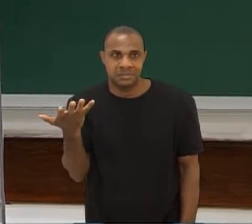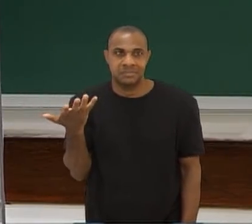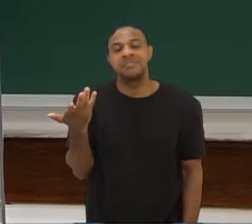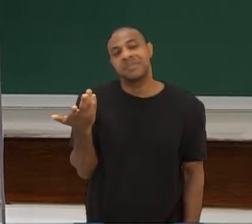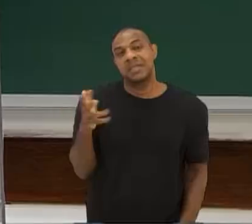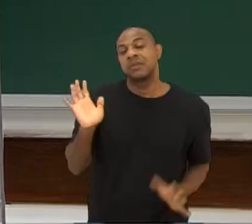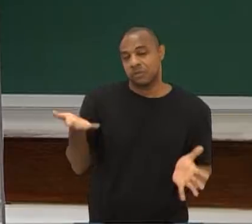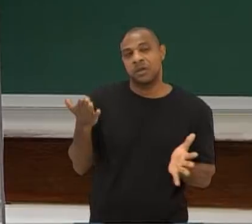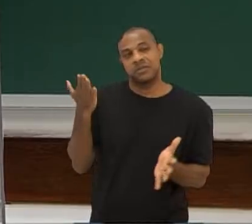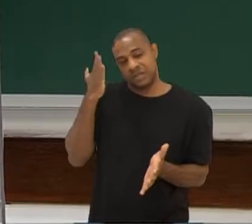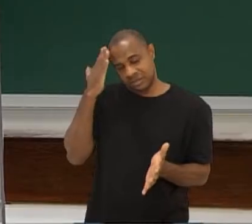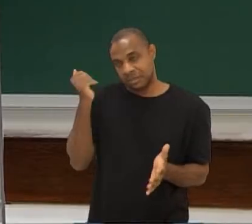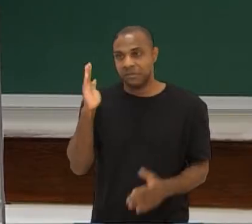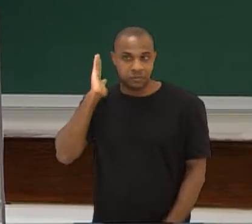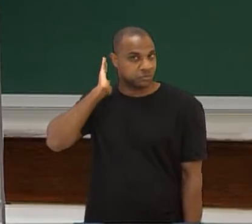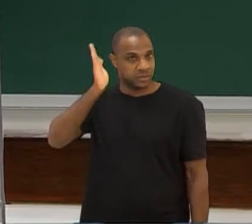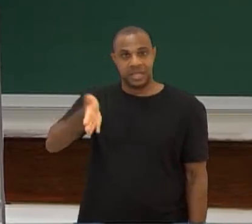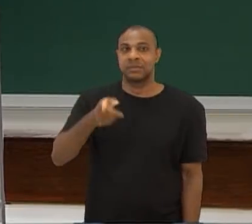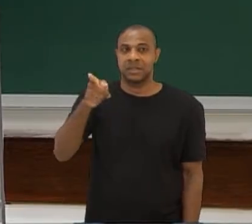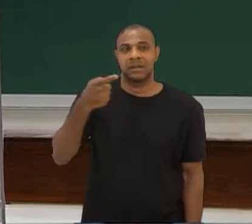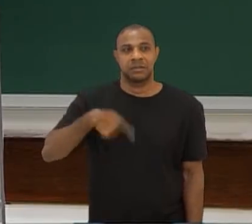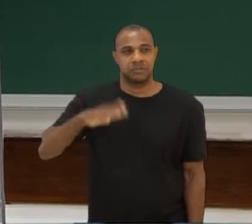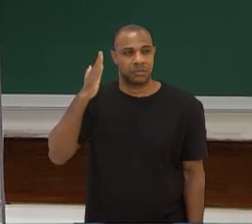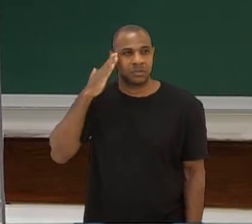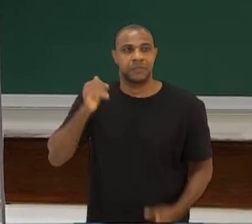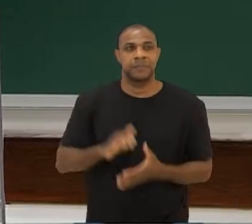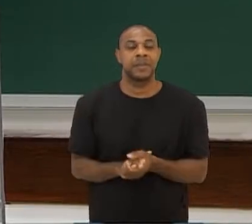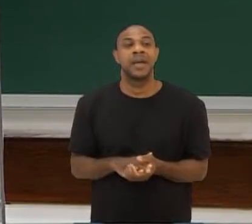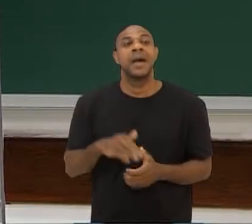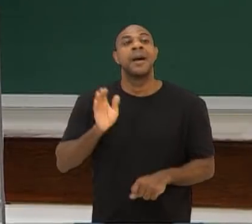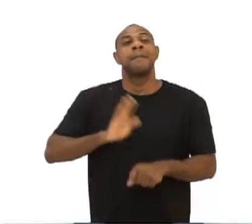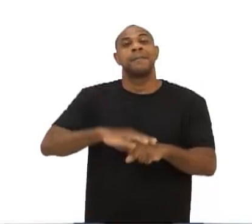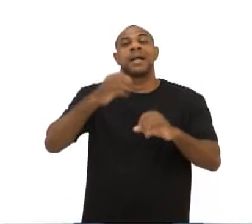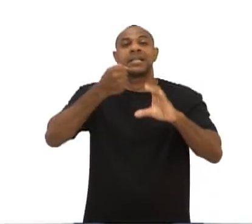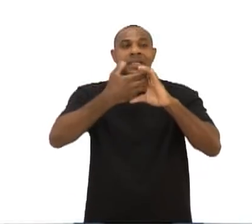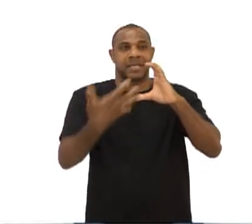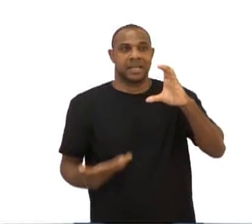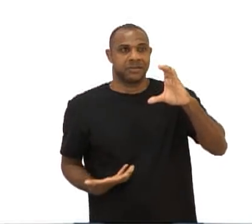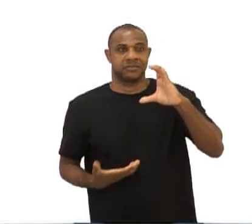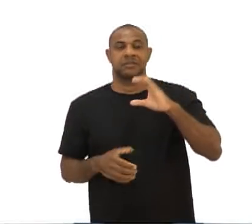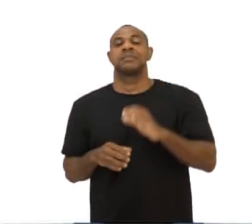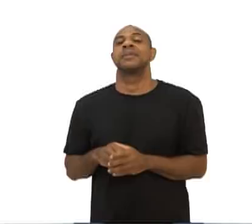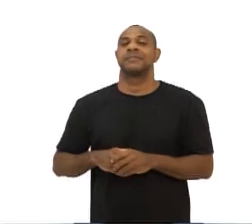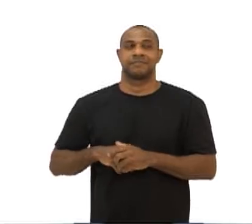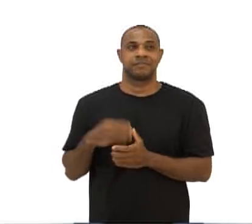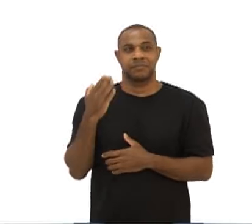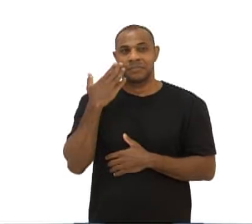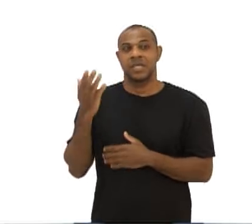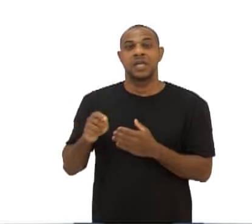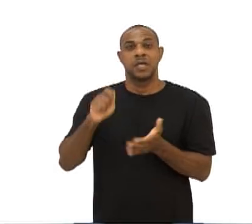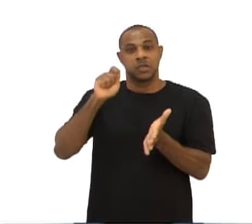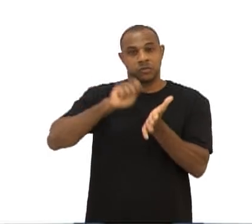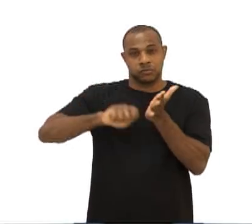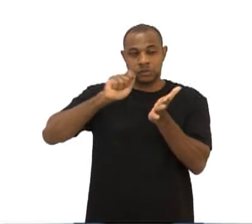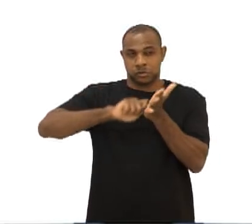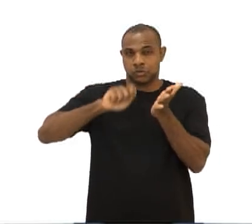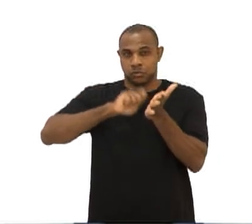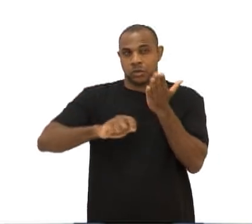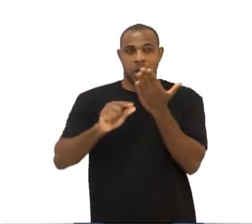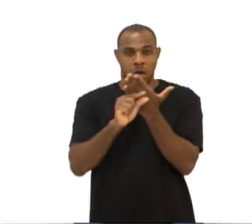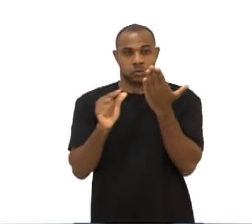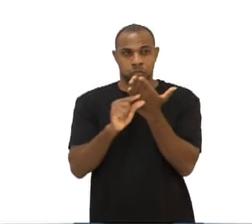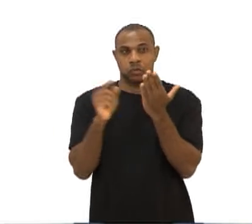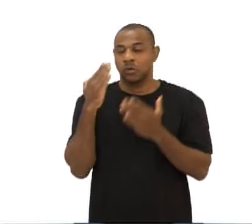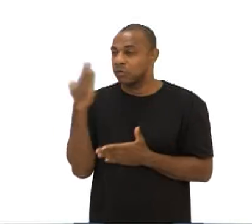a gente vai direitinho ali, ok? Mais características do cordel. Escritores influenciados pelo